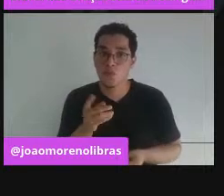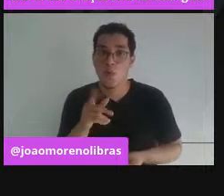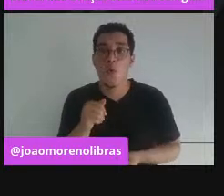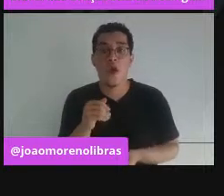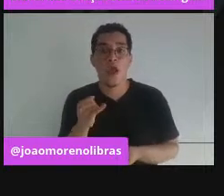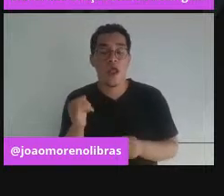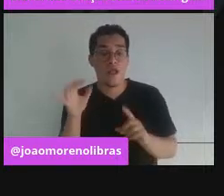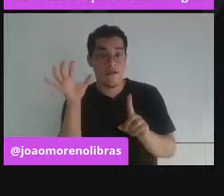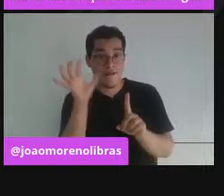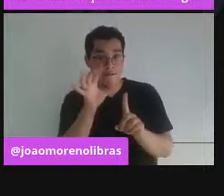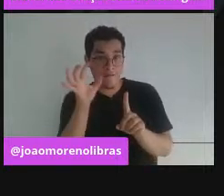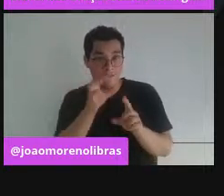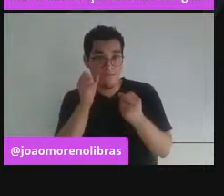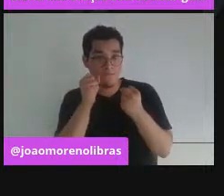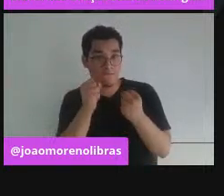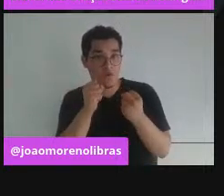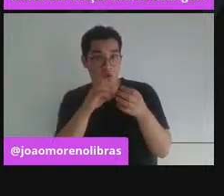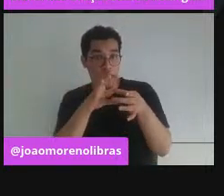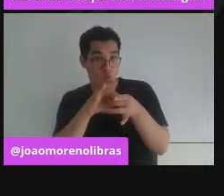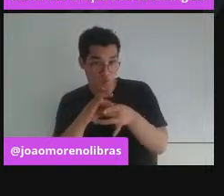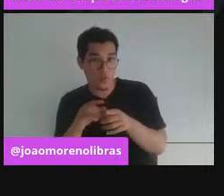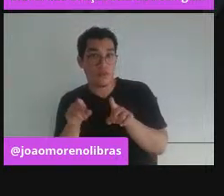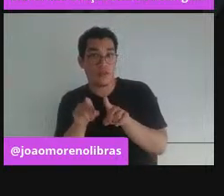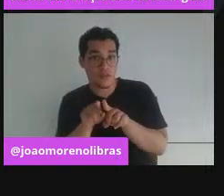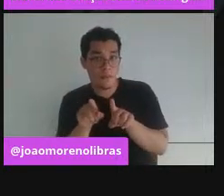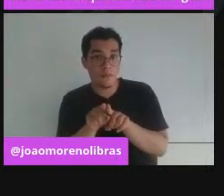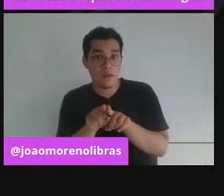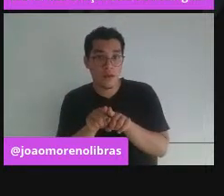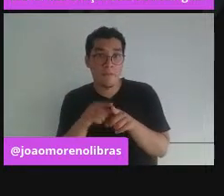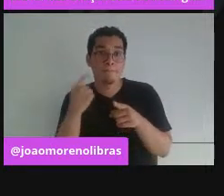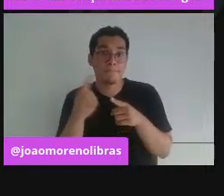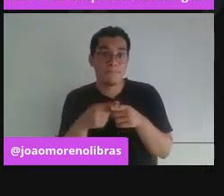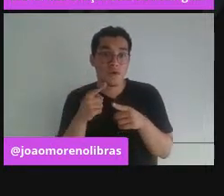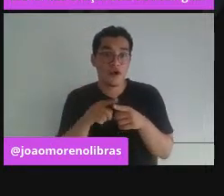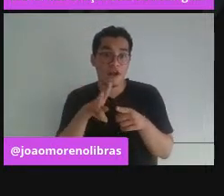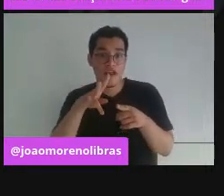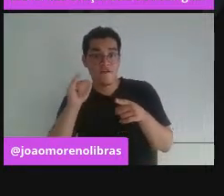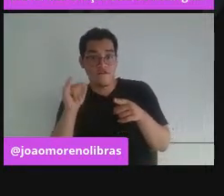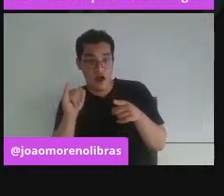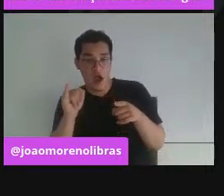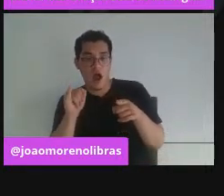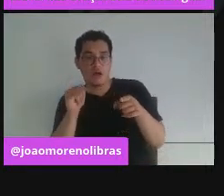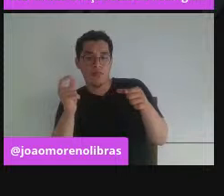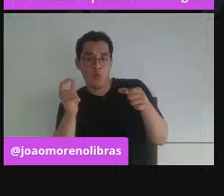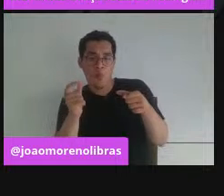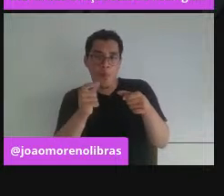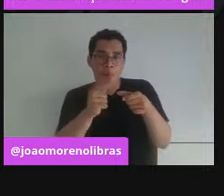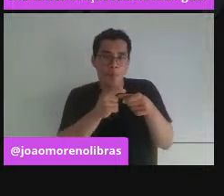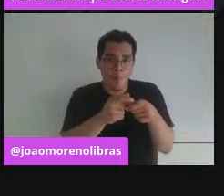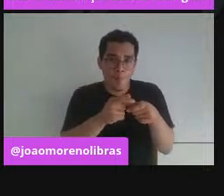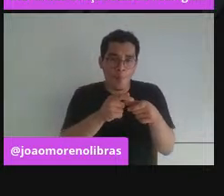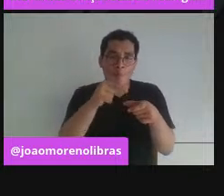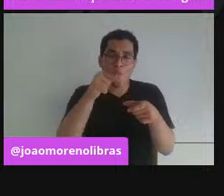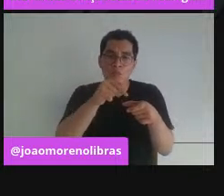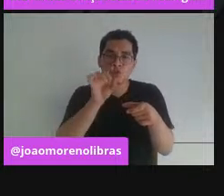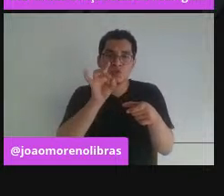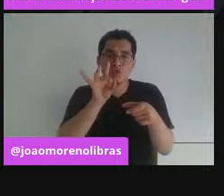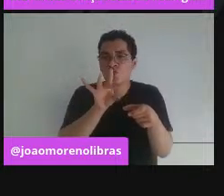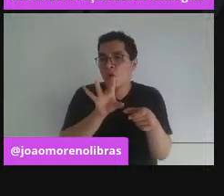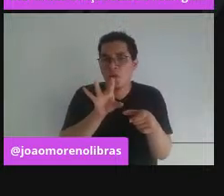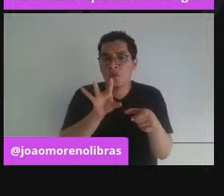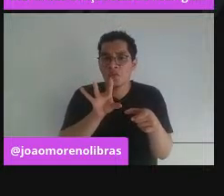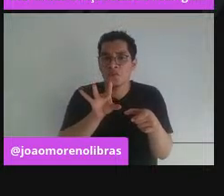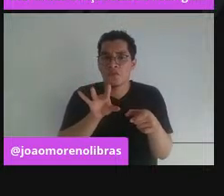produção discursiva, a restringem, a determinam, na verdade, a colorem, fecho aspas.